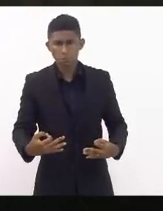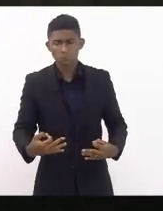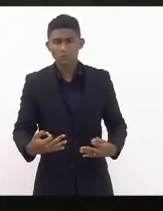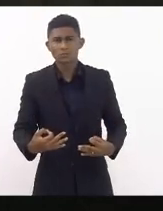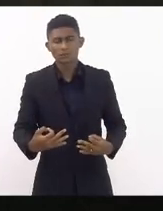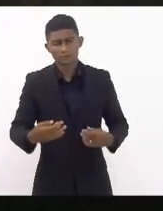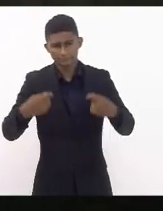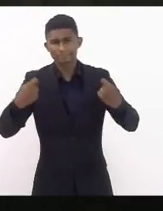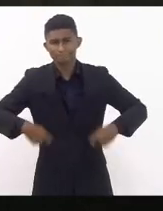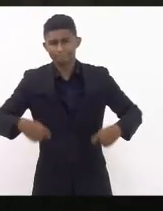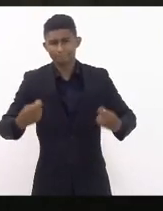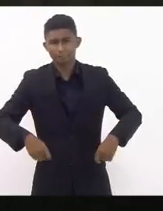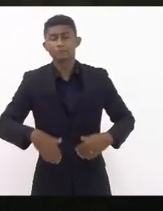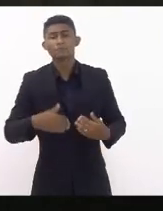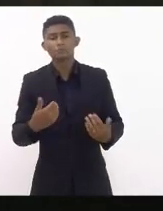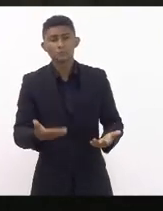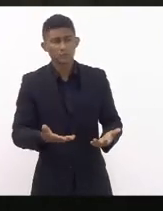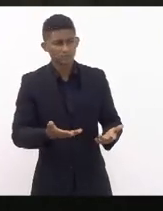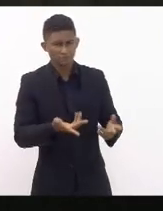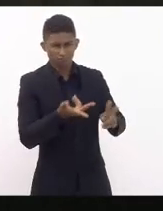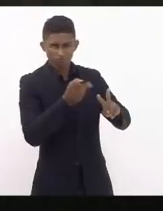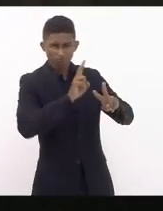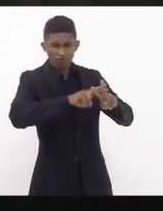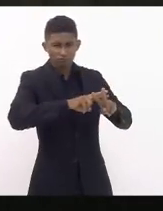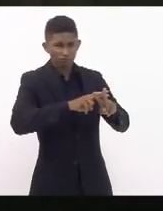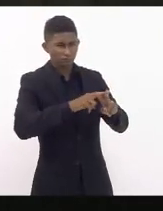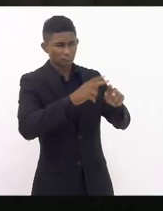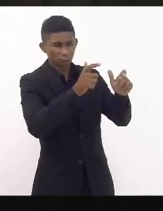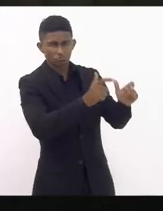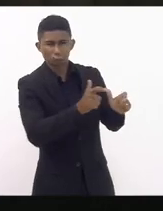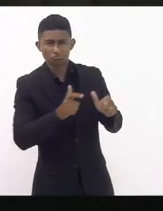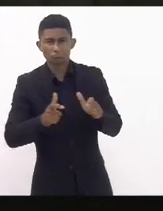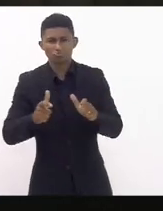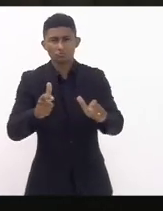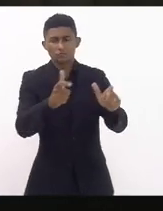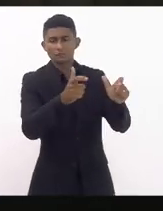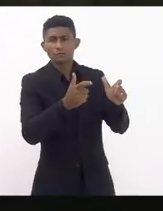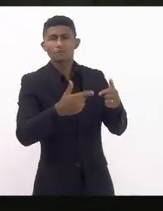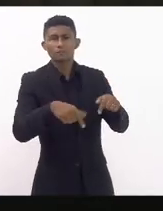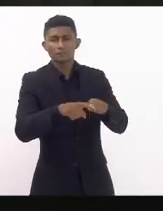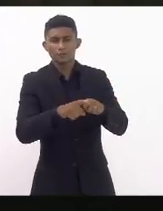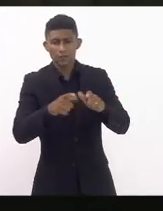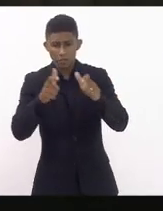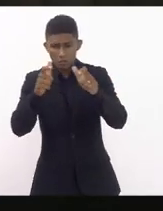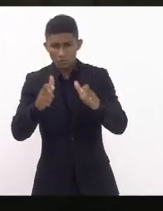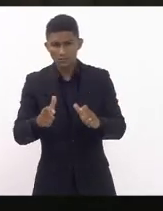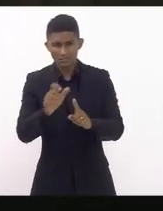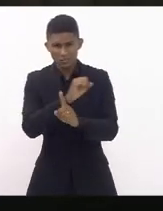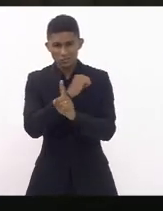as unidades prisionais e as unidades socioeducativas femininas